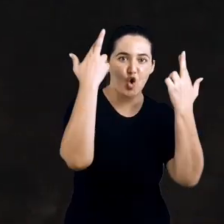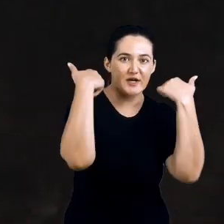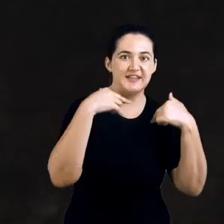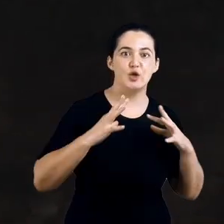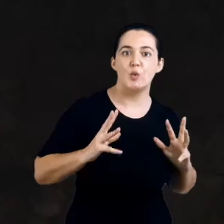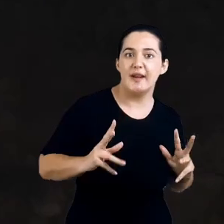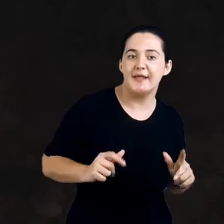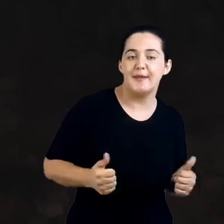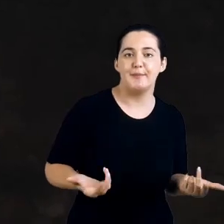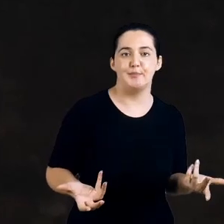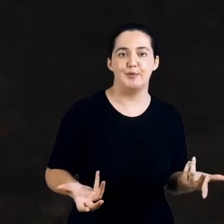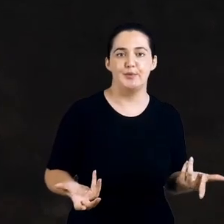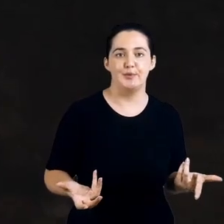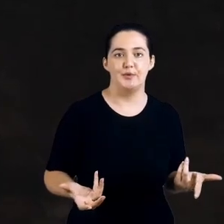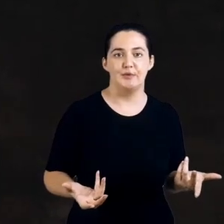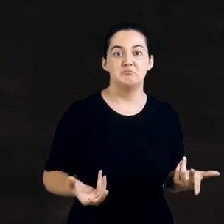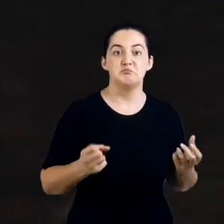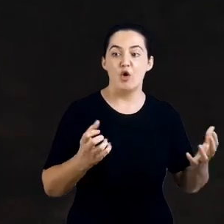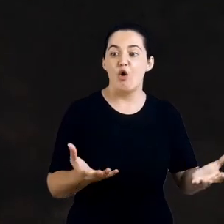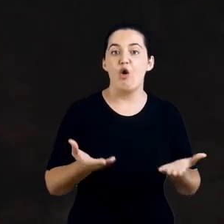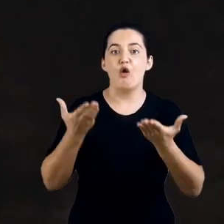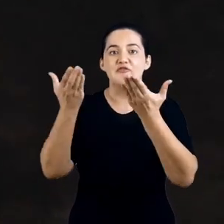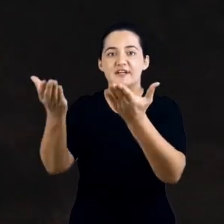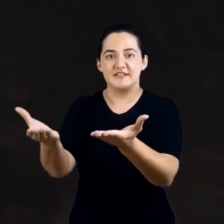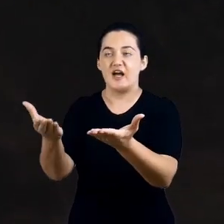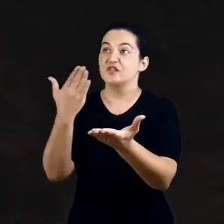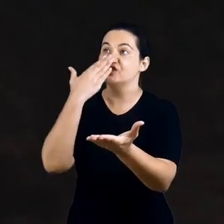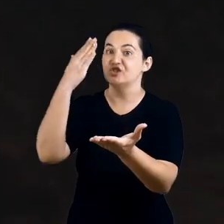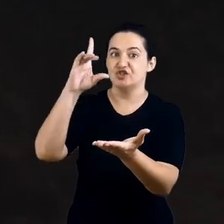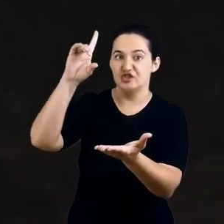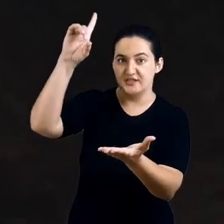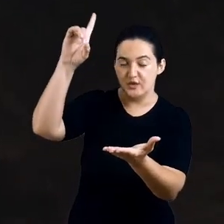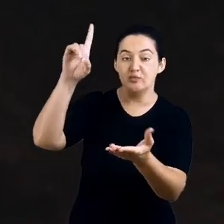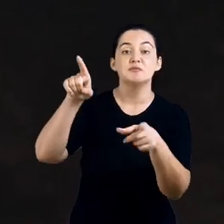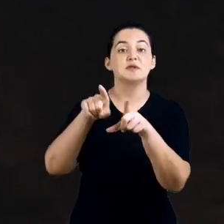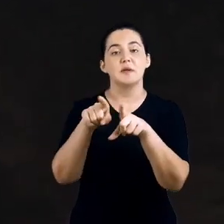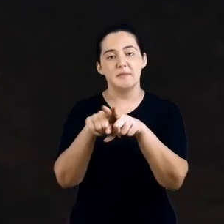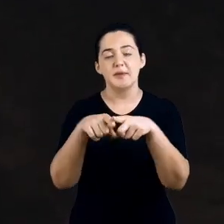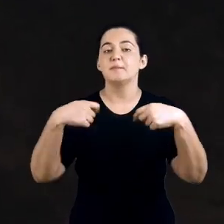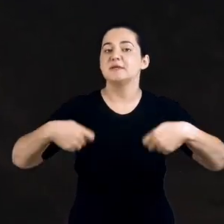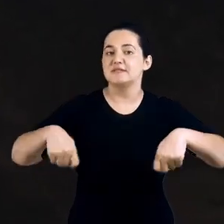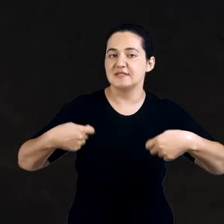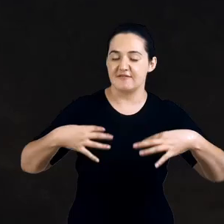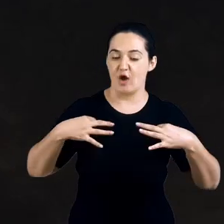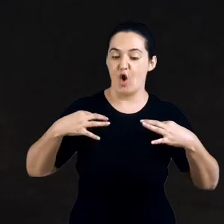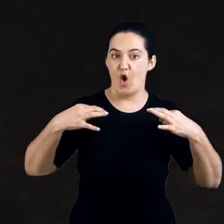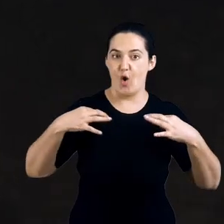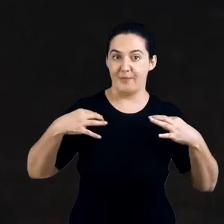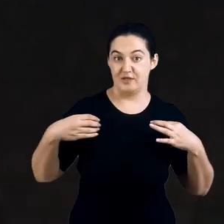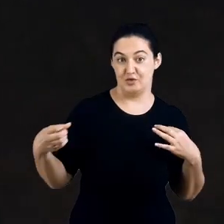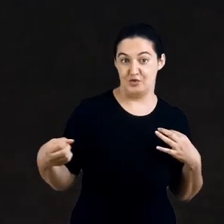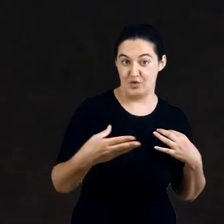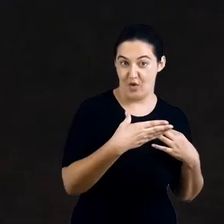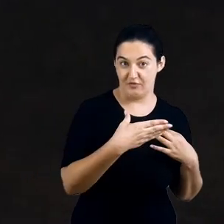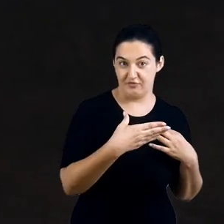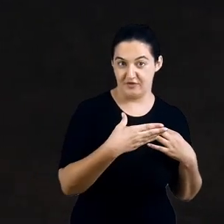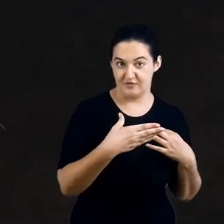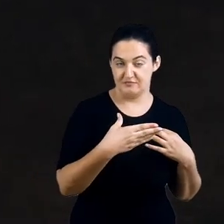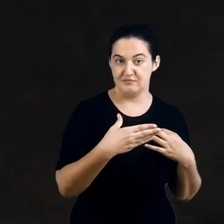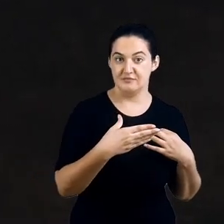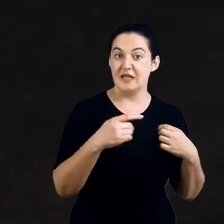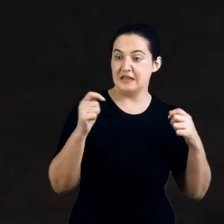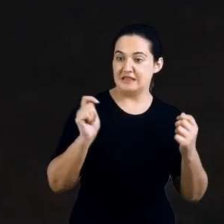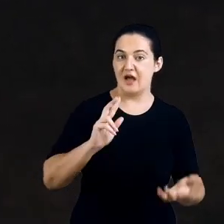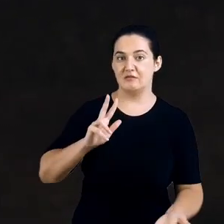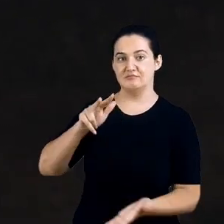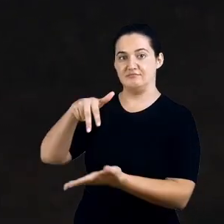cordeiro limpo que poderia ser ofertado diante de Deus, e você também tinha que trazer ou uma veste nova